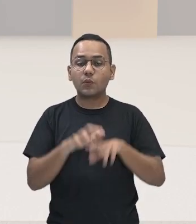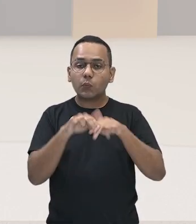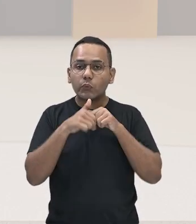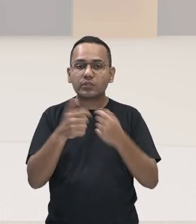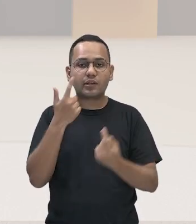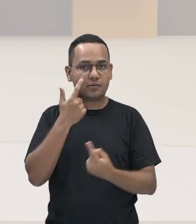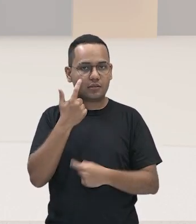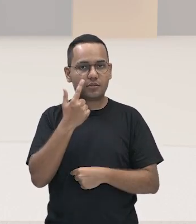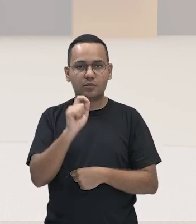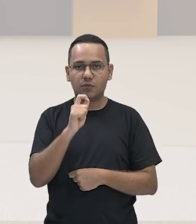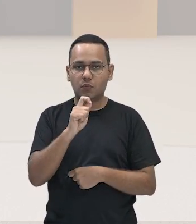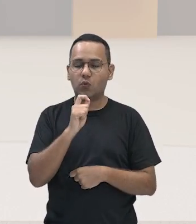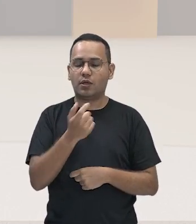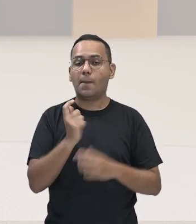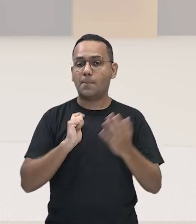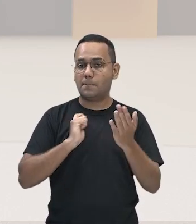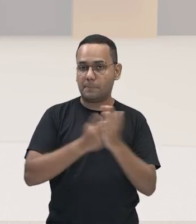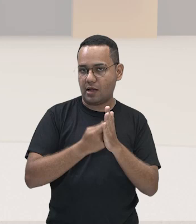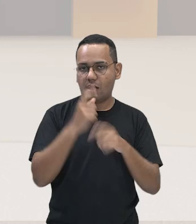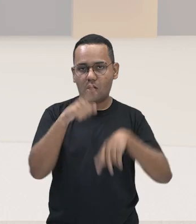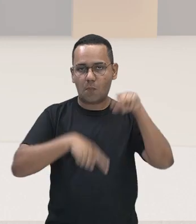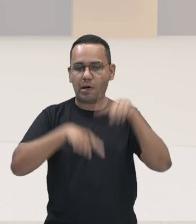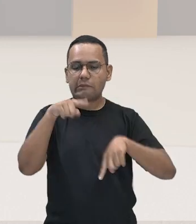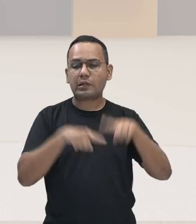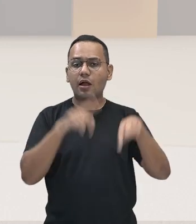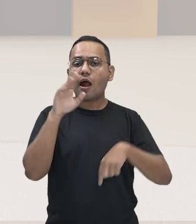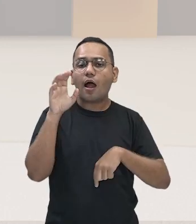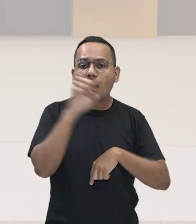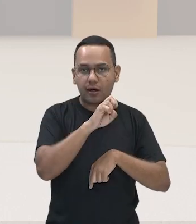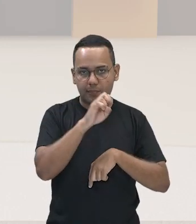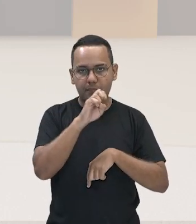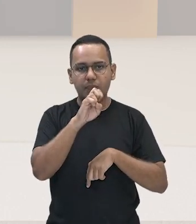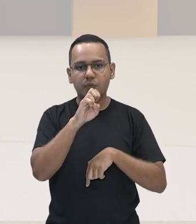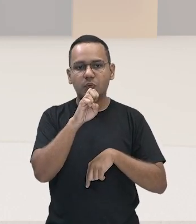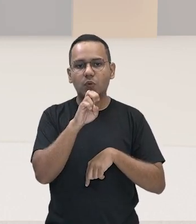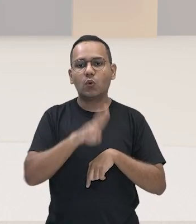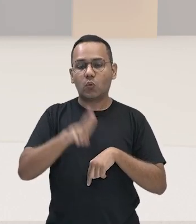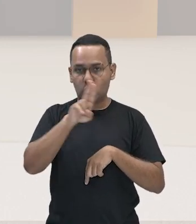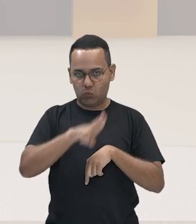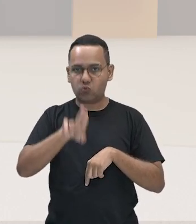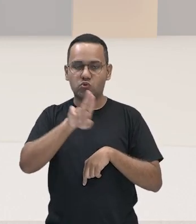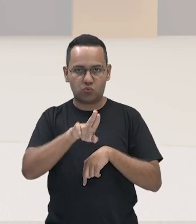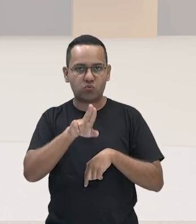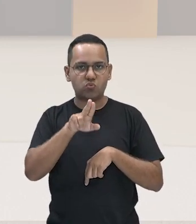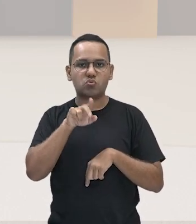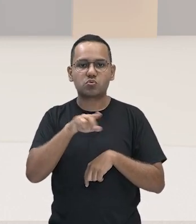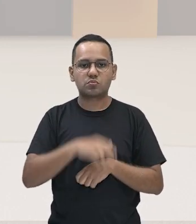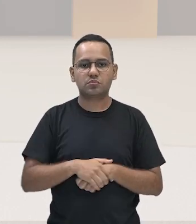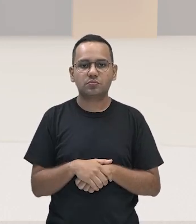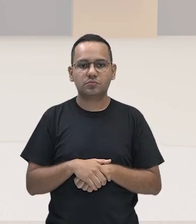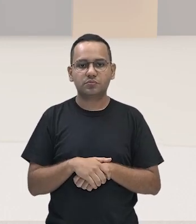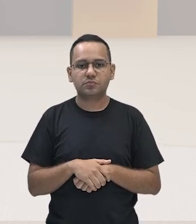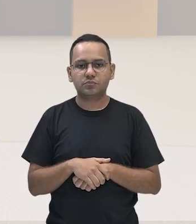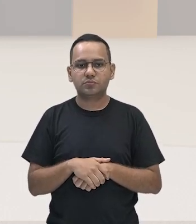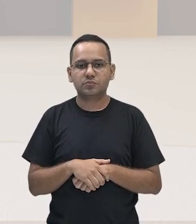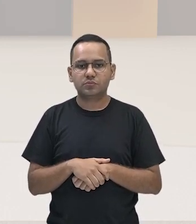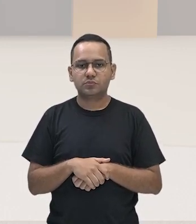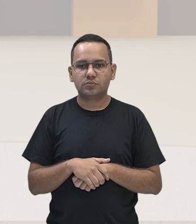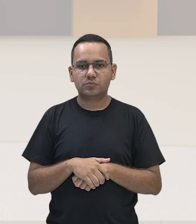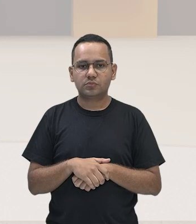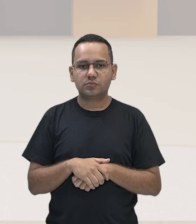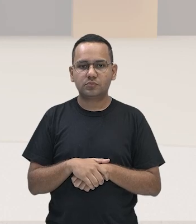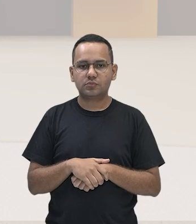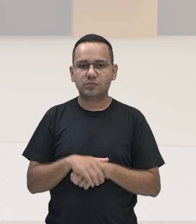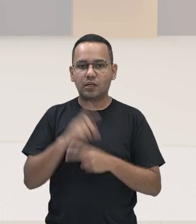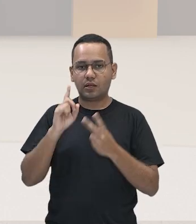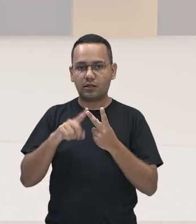o seu veículo, né, de forma mais rápida, justamente nesse sistema de amortização aí, que é o SAC, diferente que é o do Price, que é